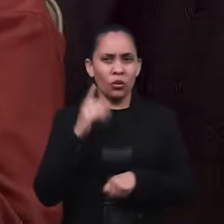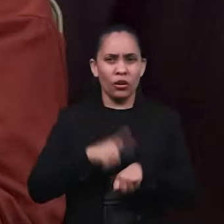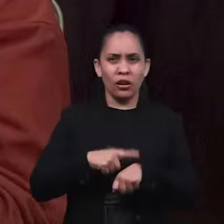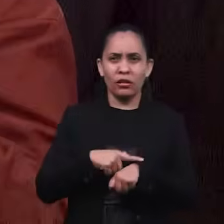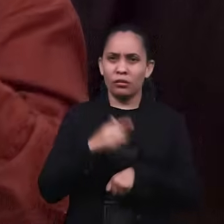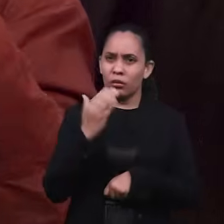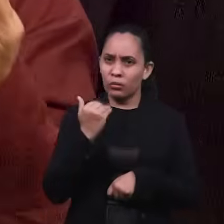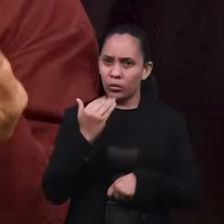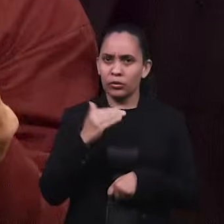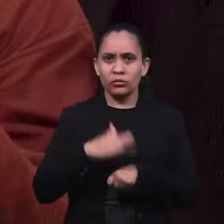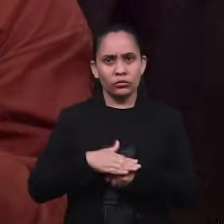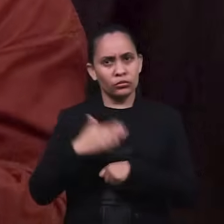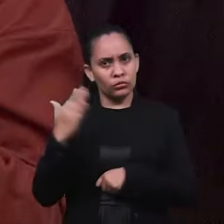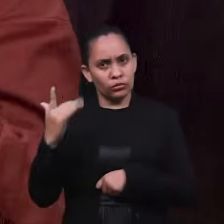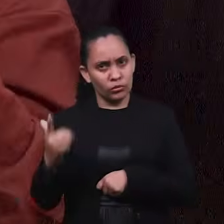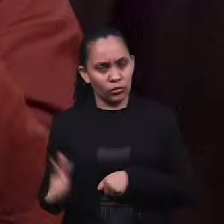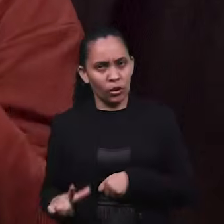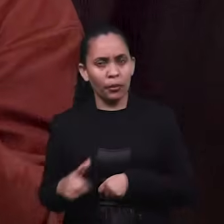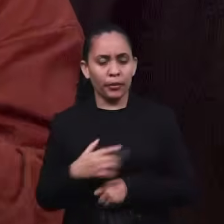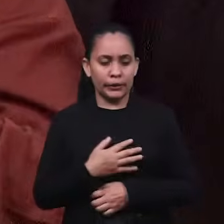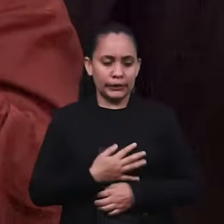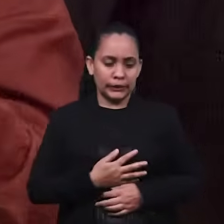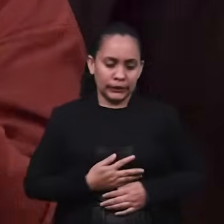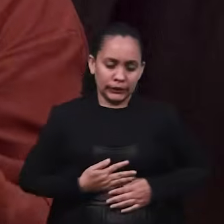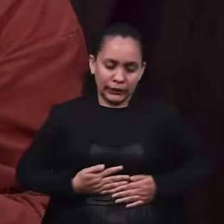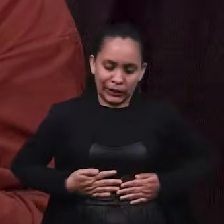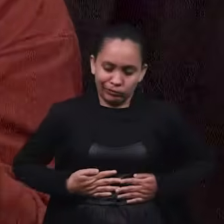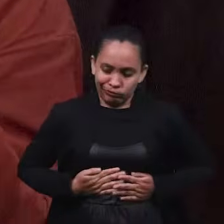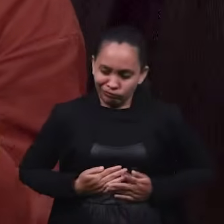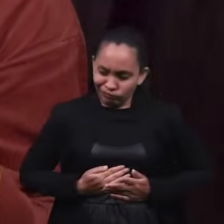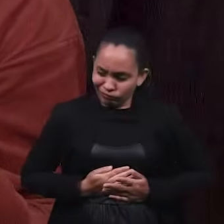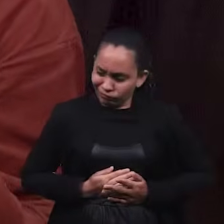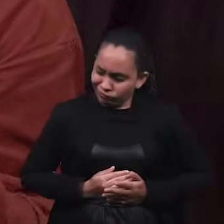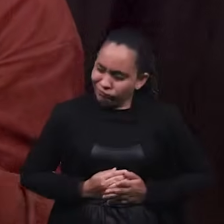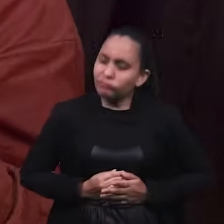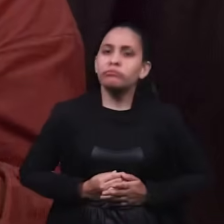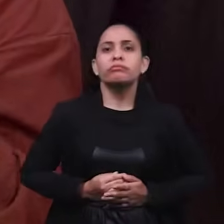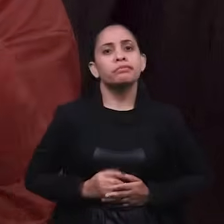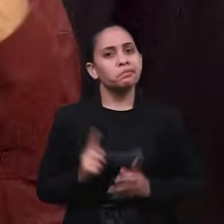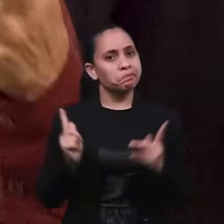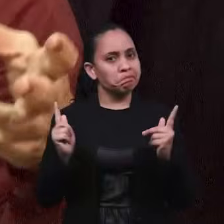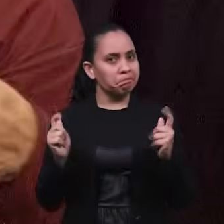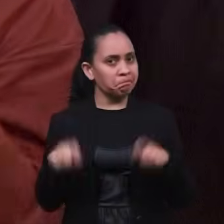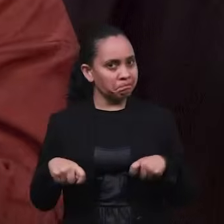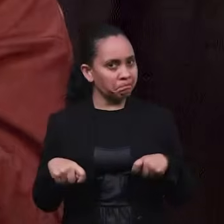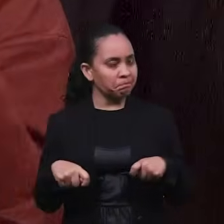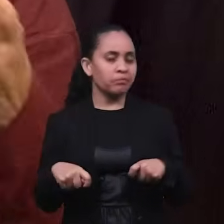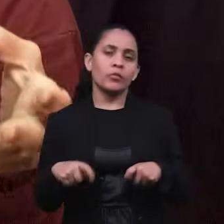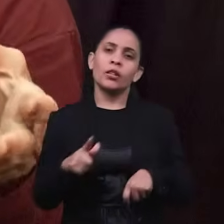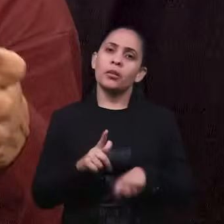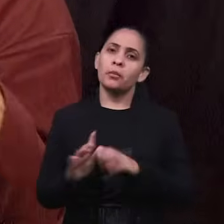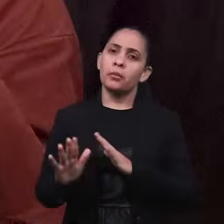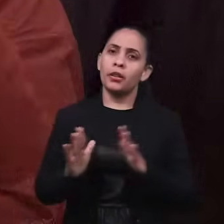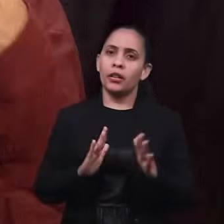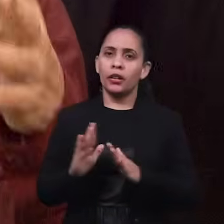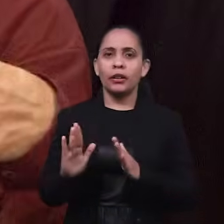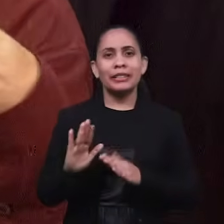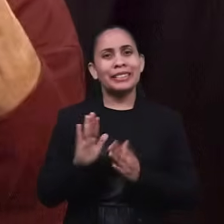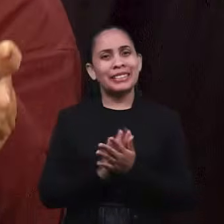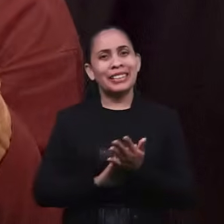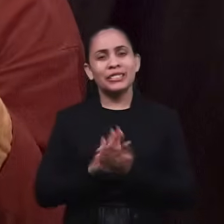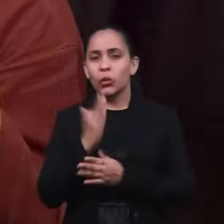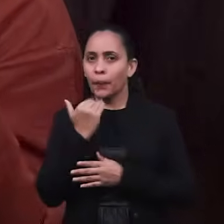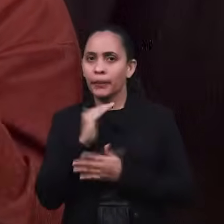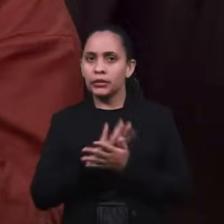do almoço, porque, mais uma vez, né, pode gerar um desconforto gastrointestinal. Então, no momento que você não esteja consumindo nenhum